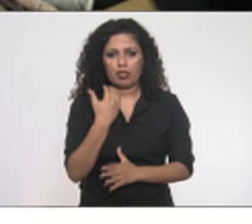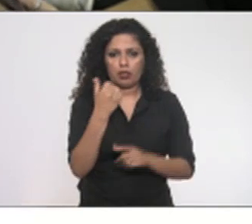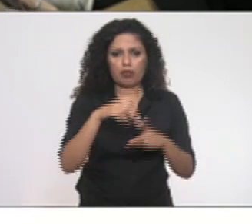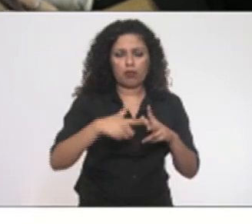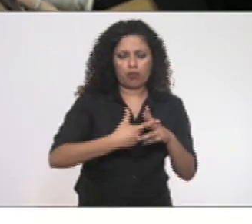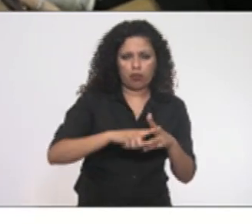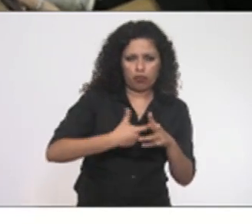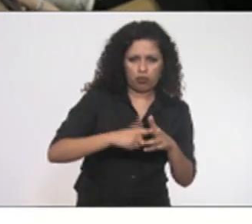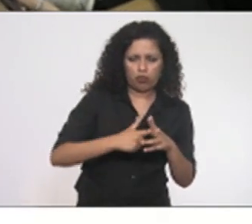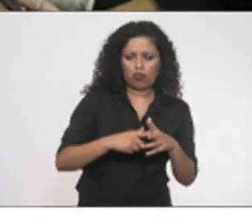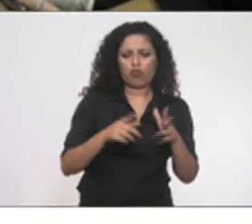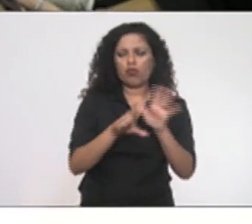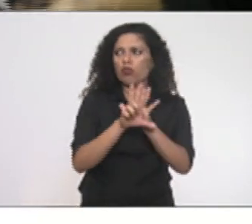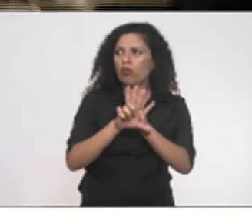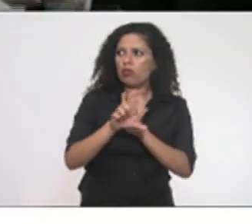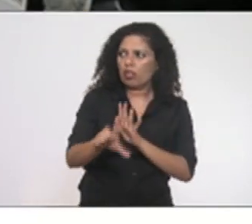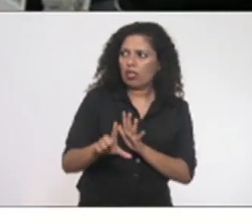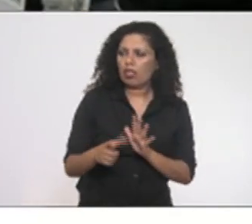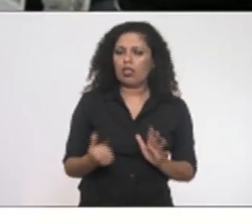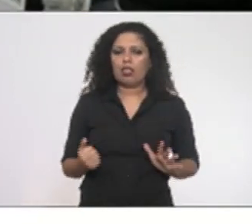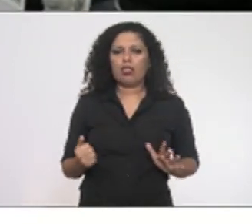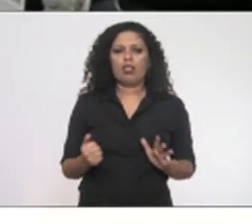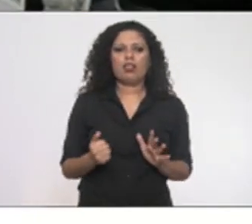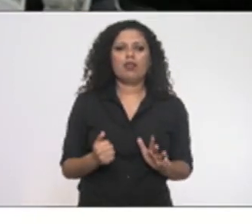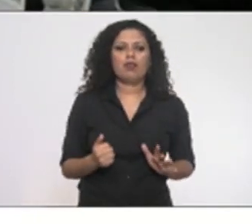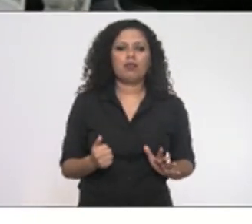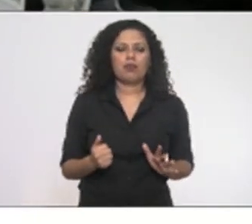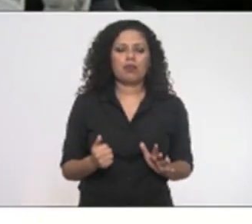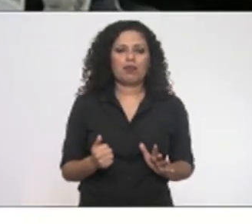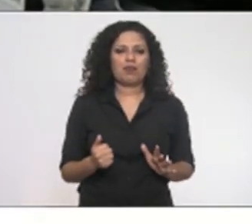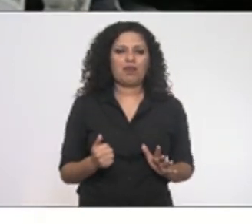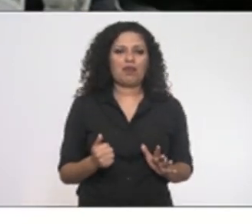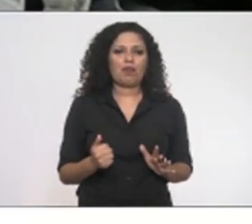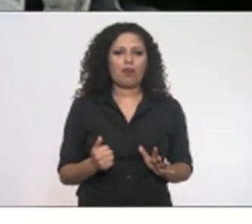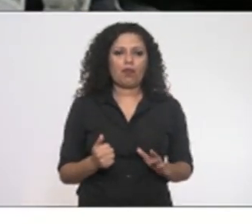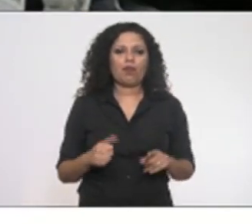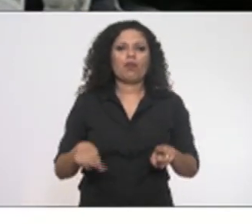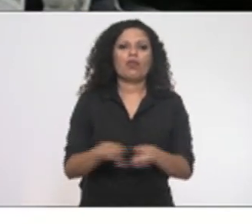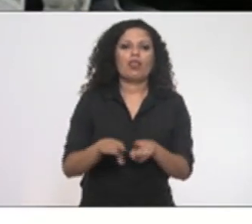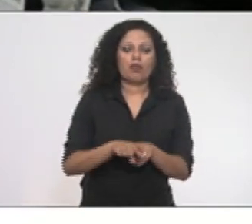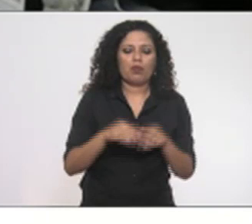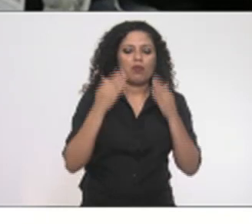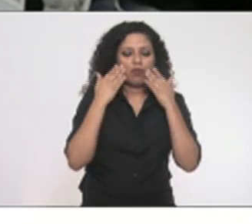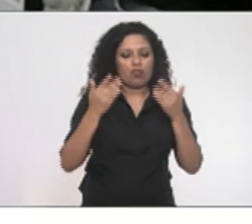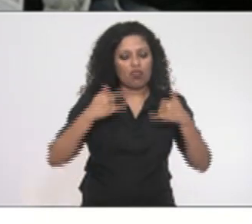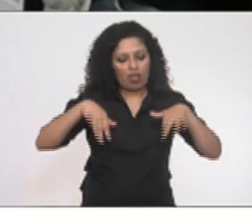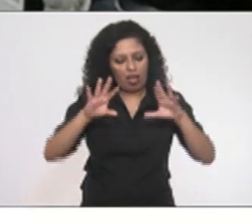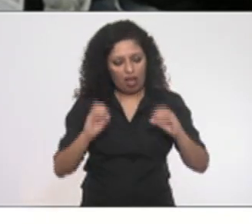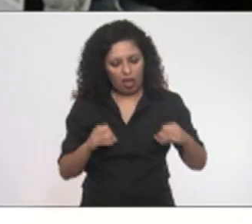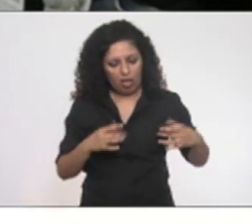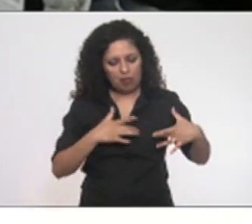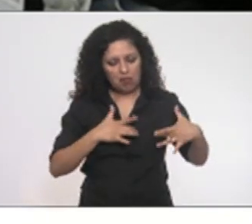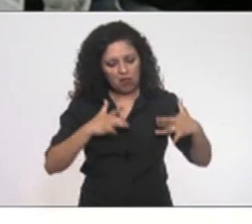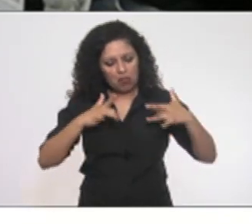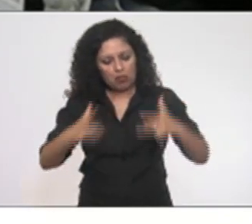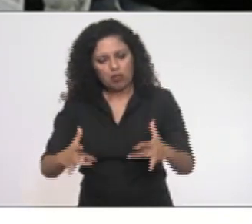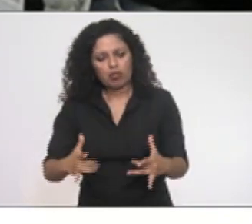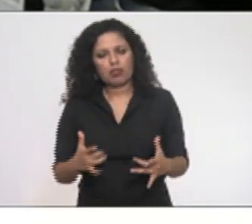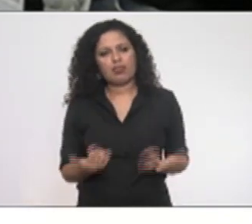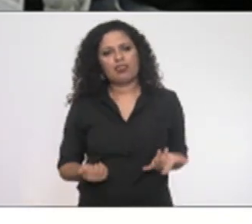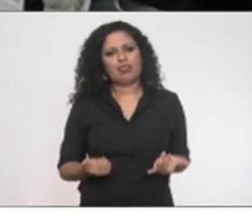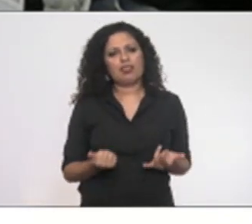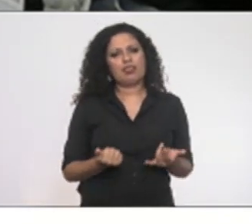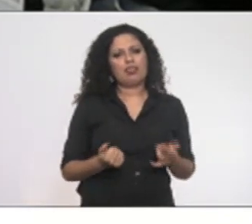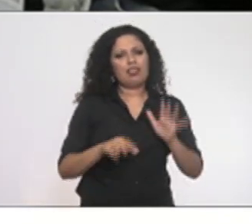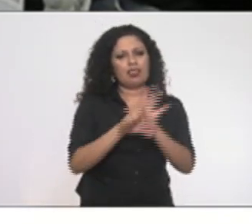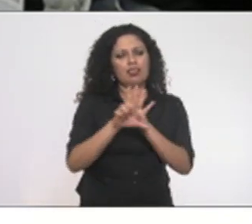de agência reguladora autônoma é muito importante, a gente acredita, reforçar a autonomia, a independência e o quadro da